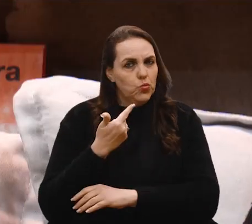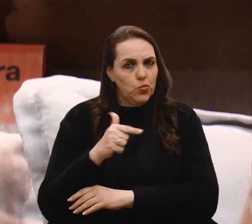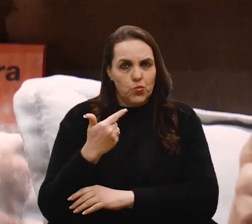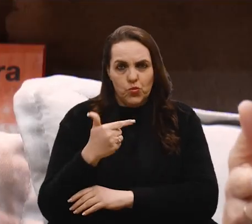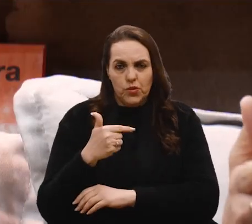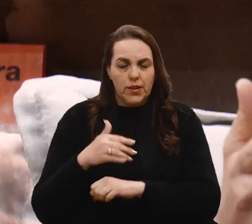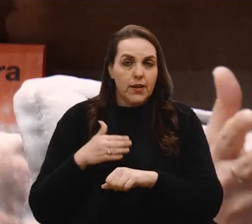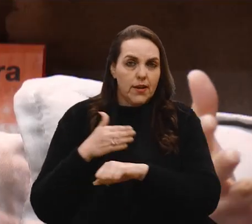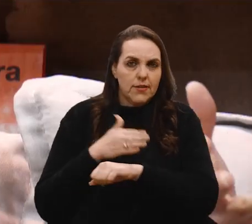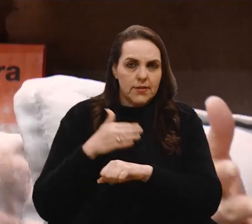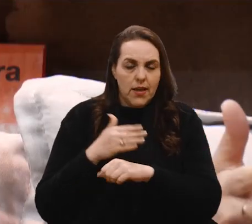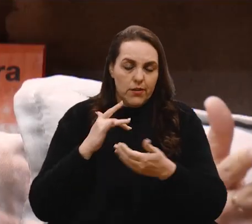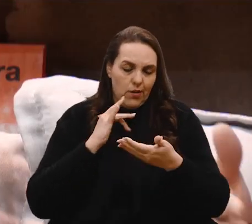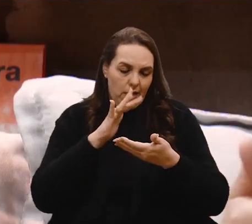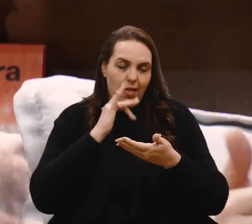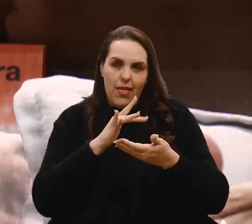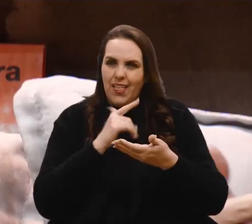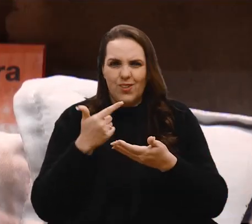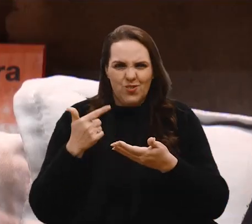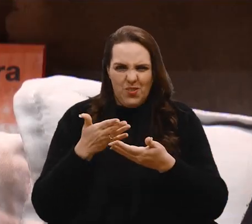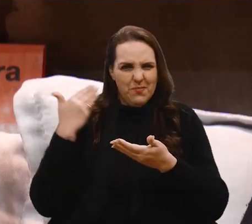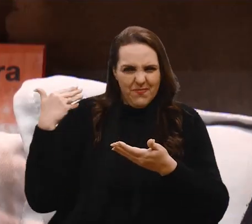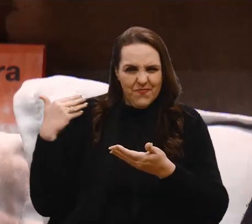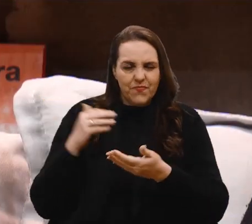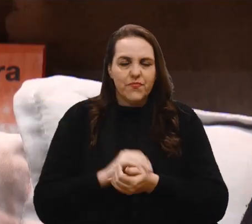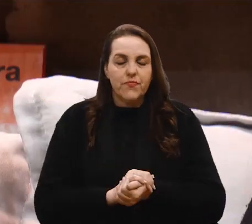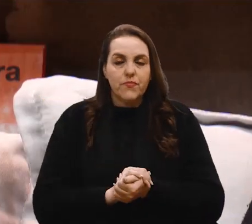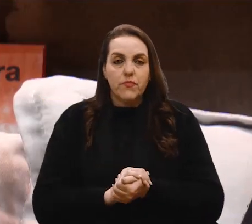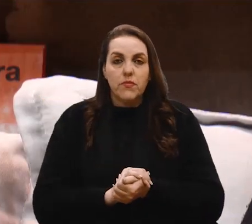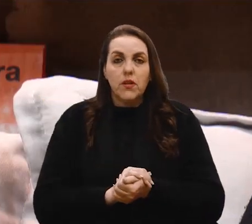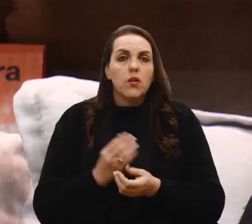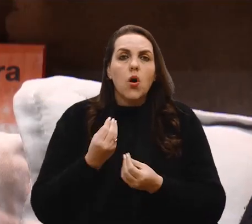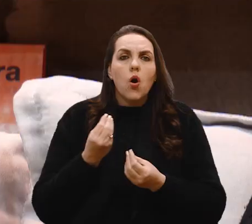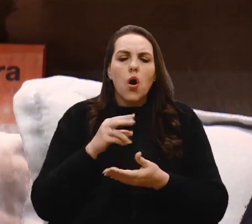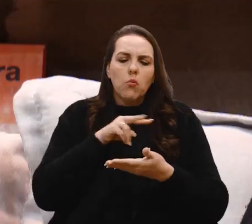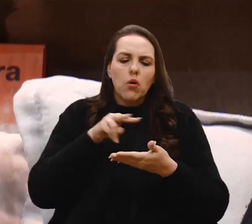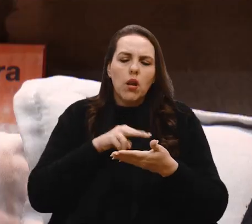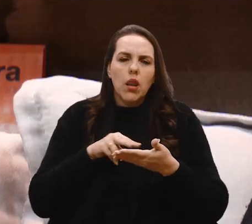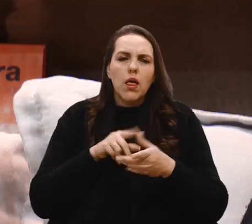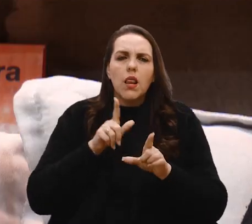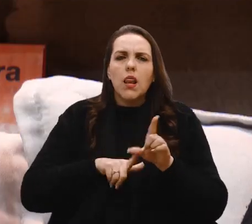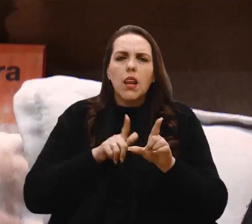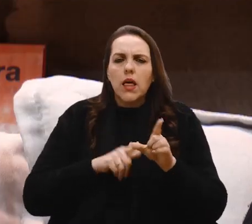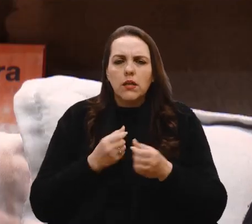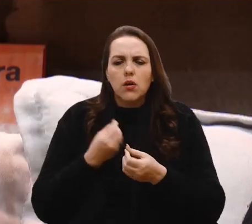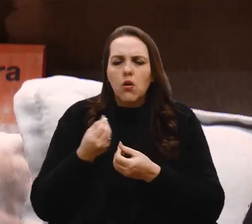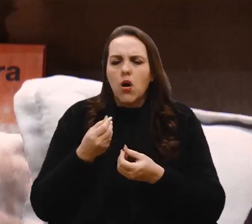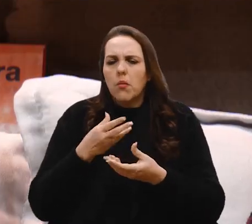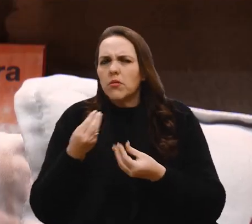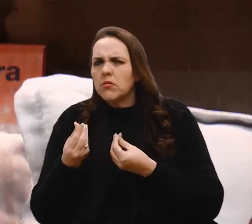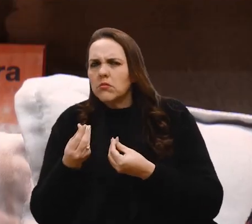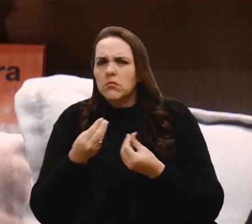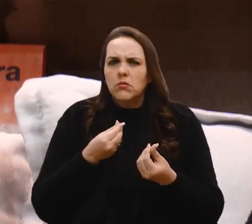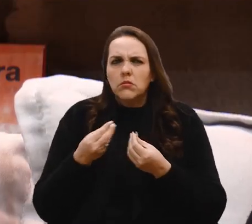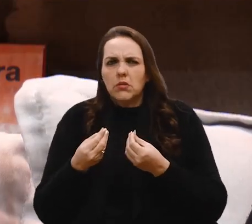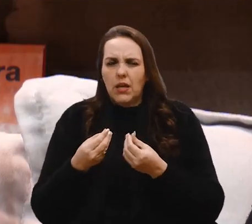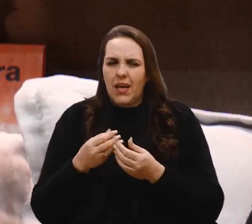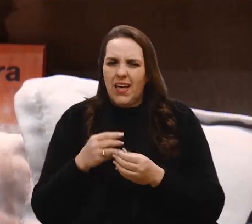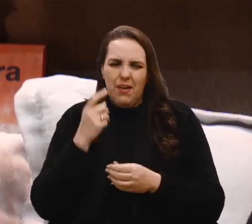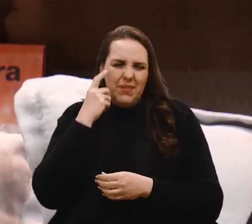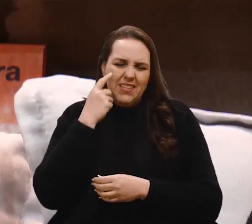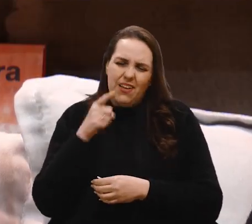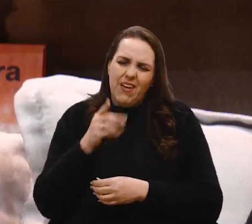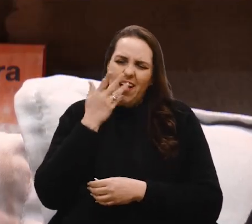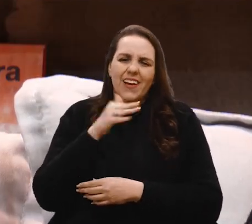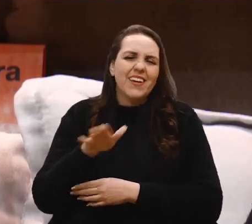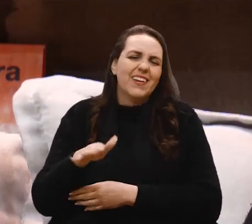acesso a telas, né? Então ele pegava e dizia como é que lia essa letrinha, como é que lia aquela outra. Mas a gente pensava que era coisa de criança